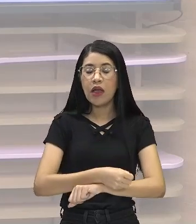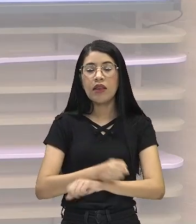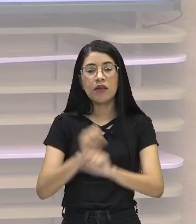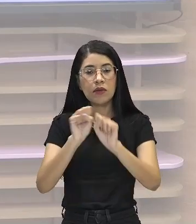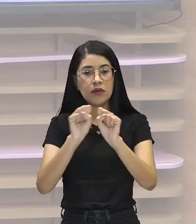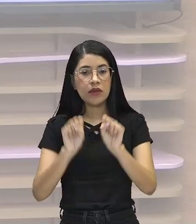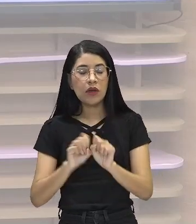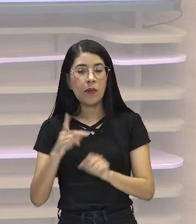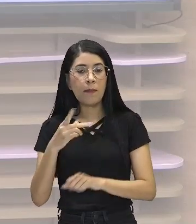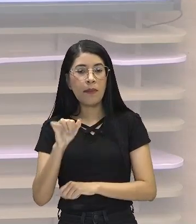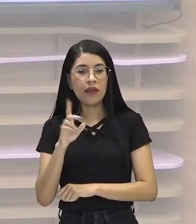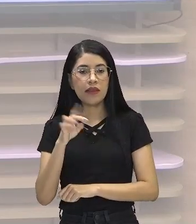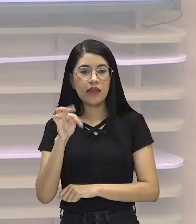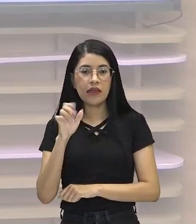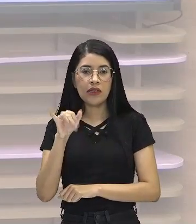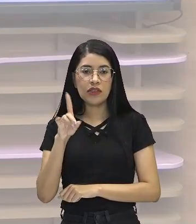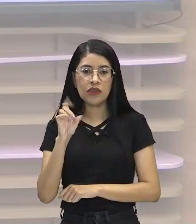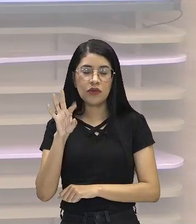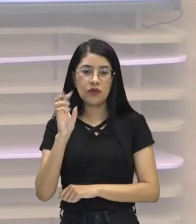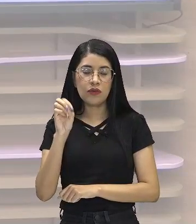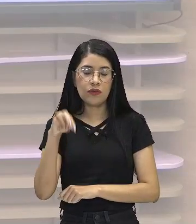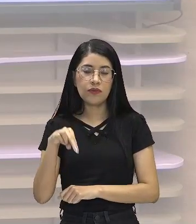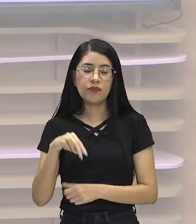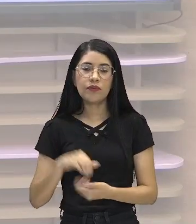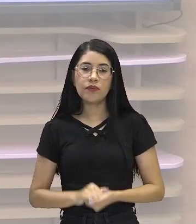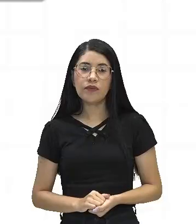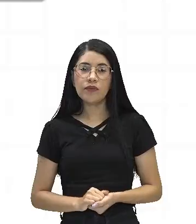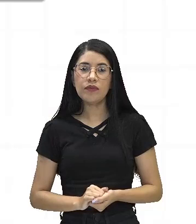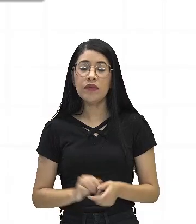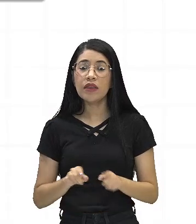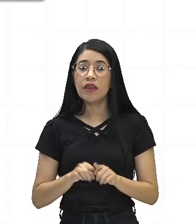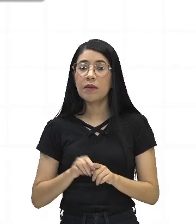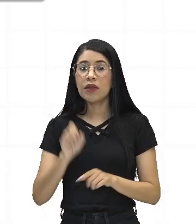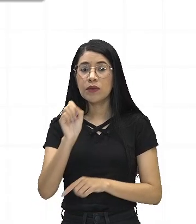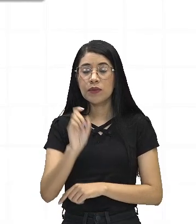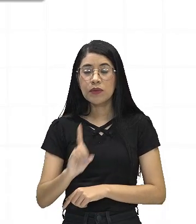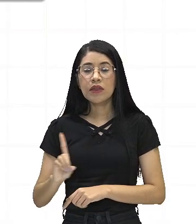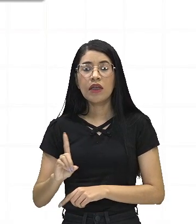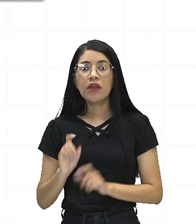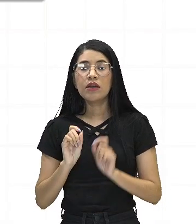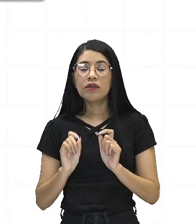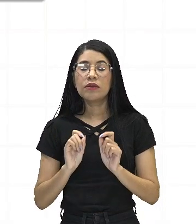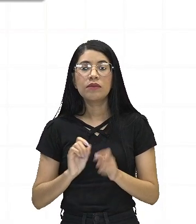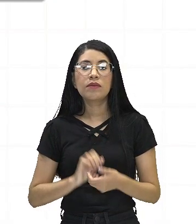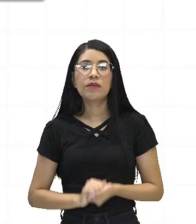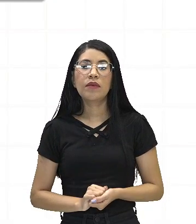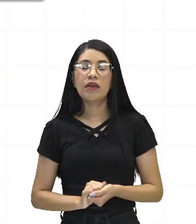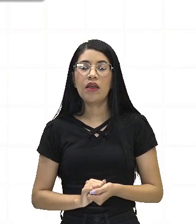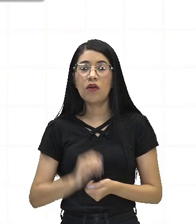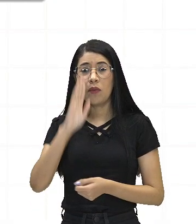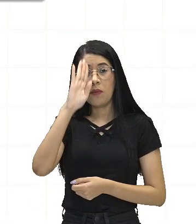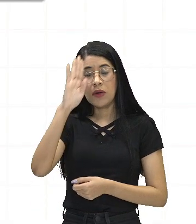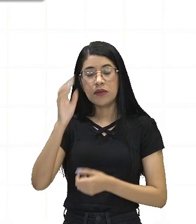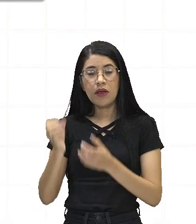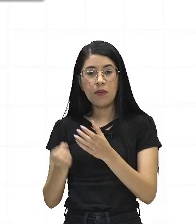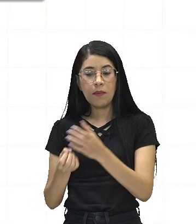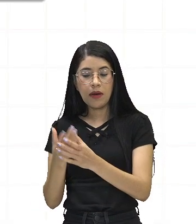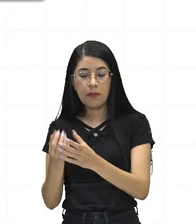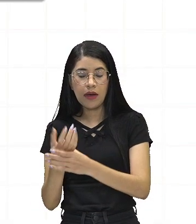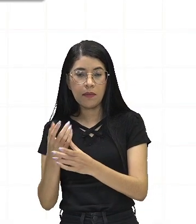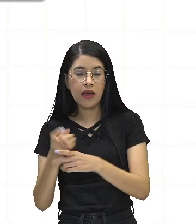vai observar aí o cultivo do café, que também utilizava a monocultura, que é o cultivo de apenas um